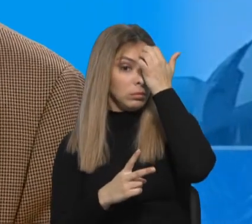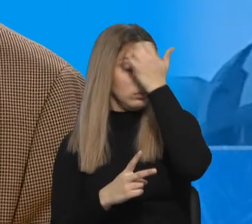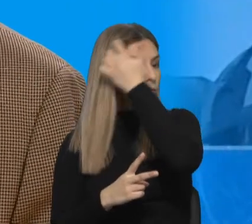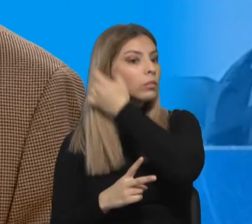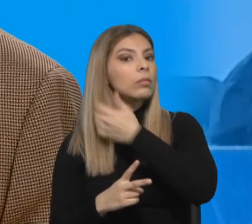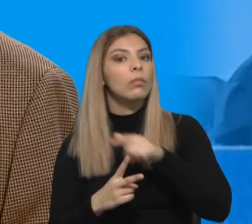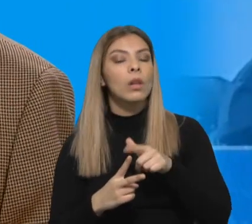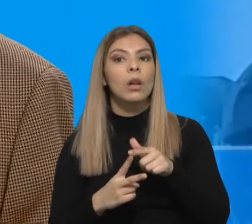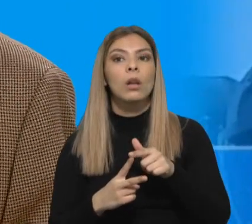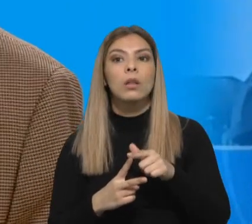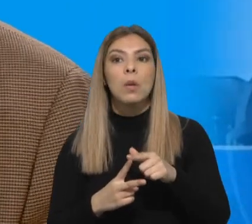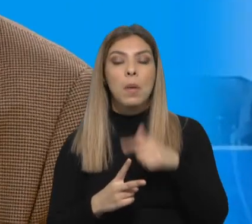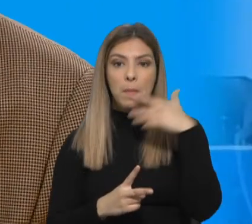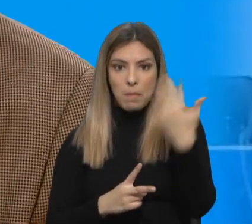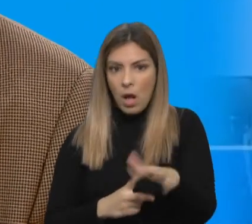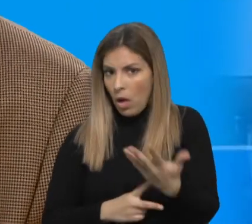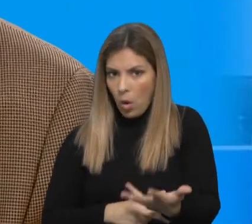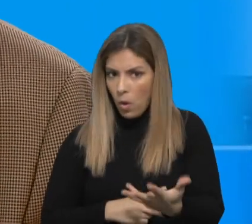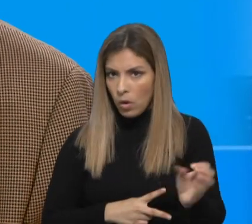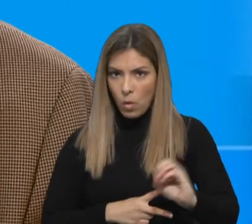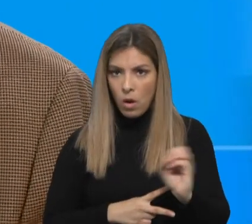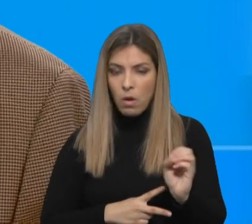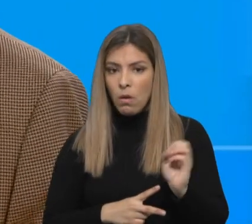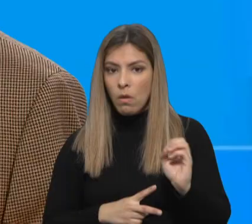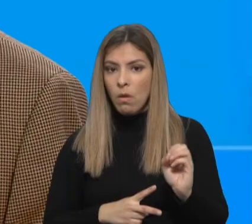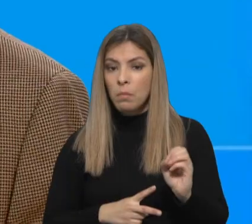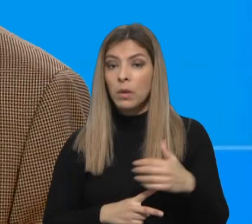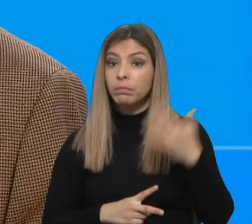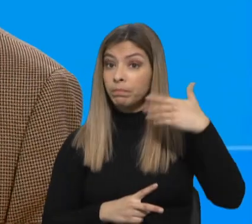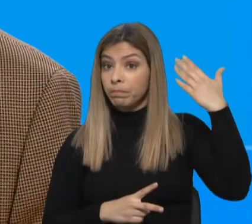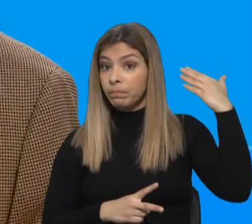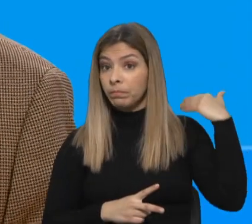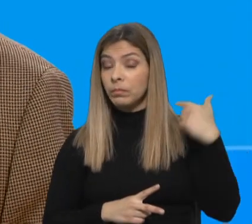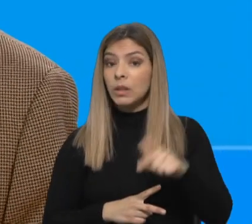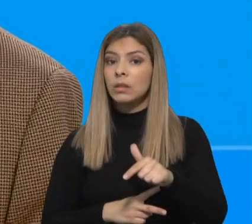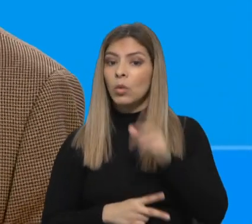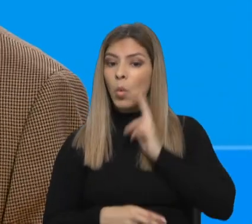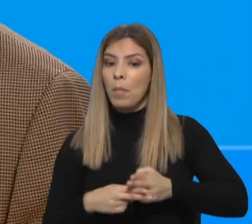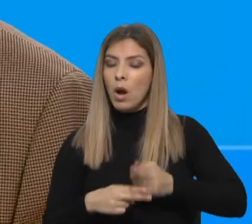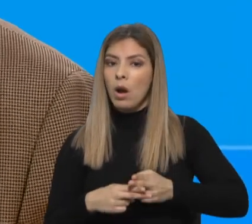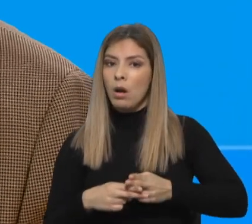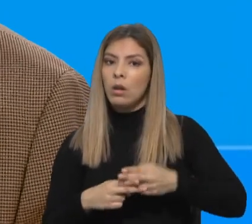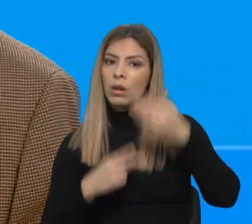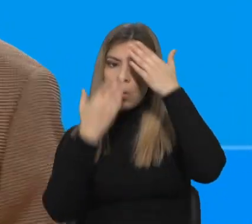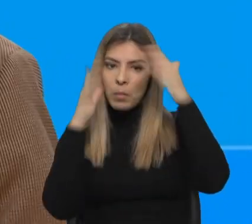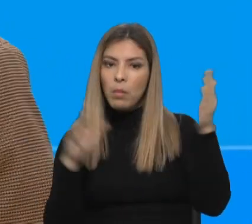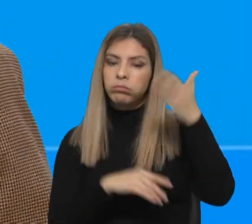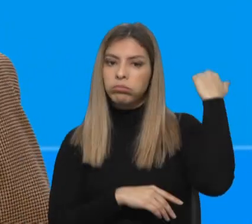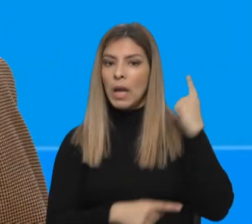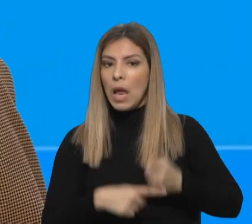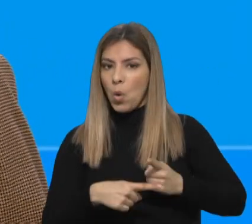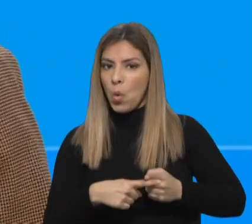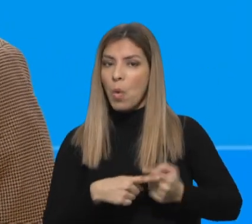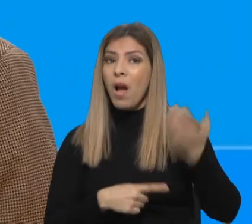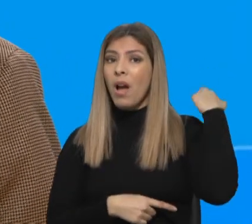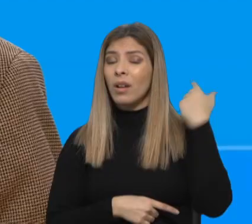uma maleita dos nossos tempos. Nós, se recordarmos os tempos da República Romana, da democracia grega, os políticos já eram mal